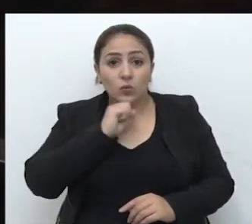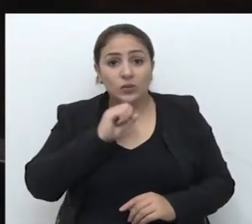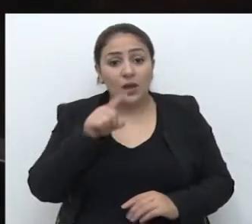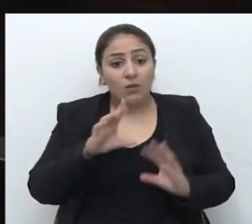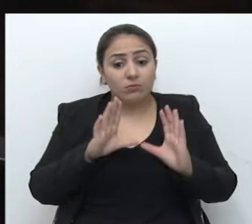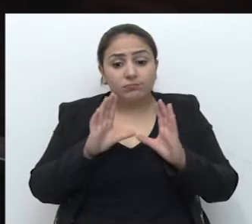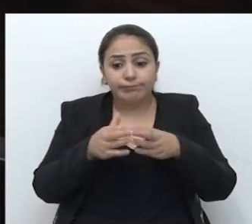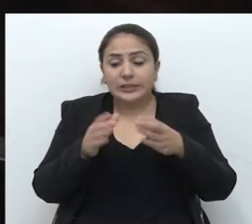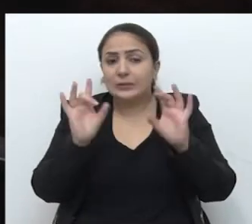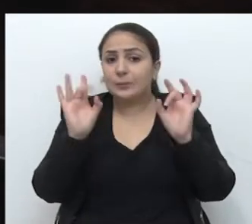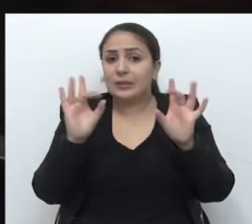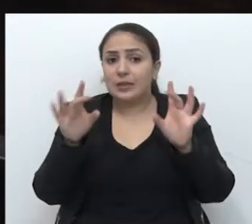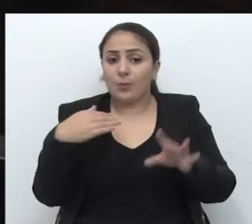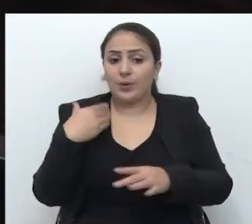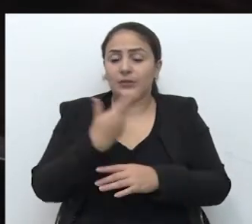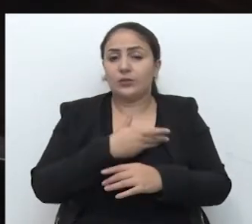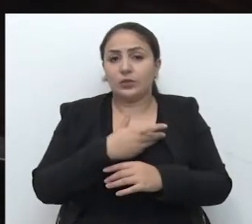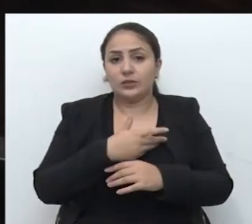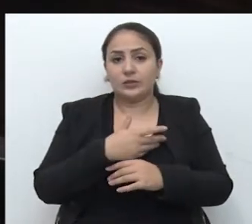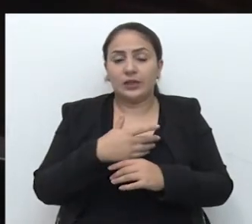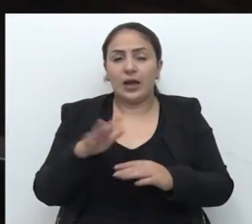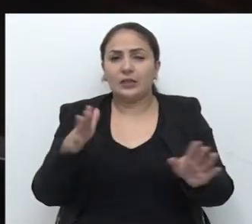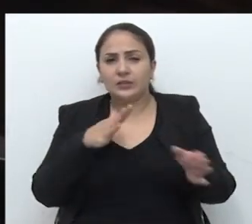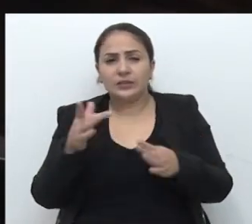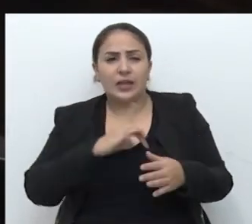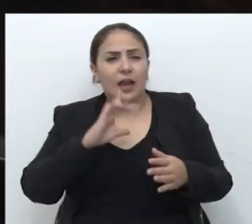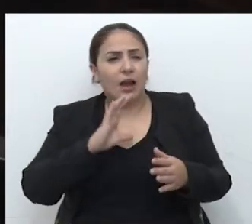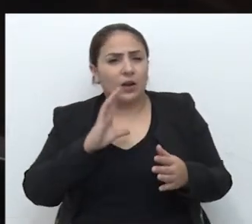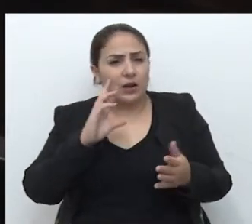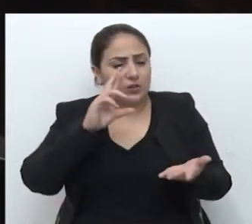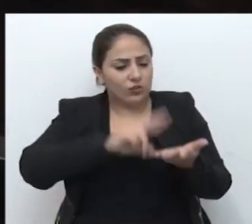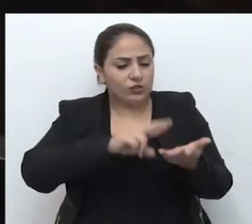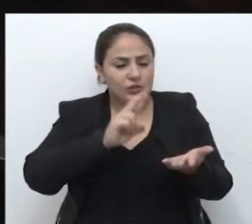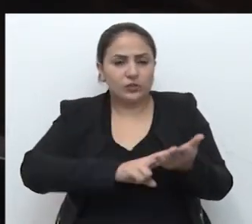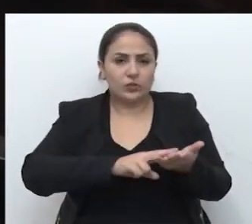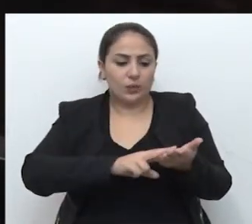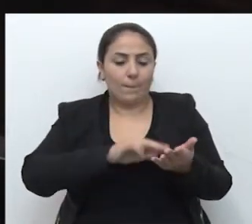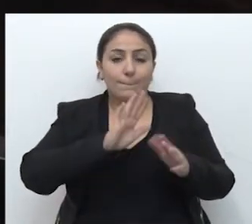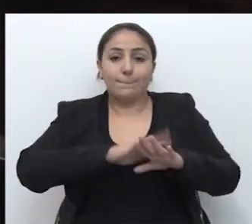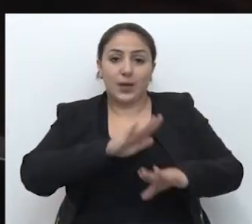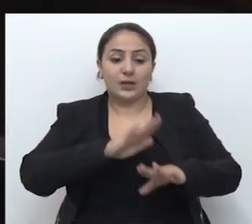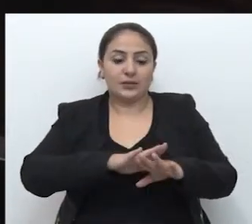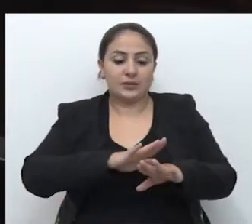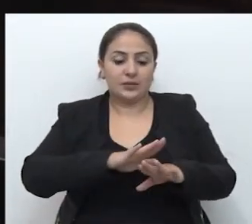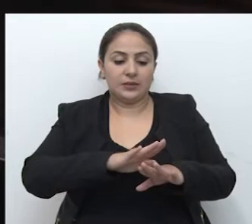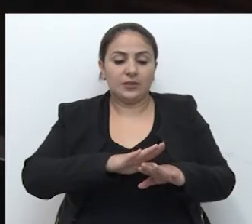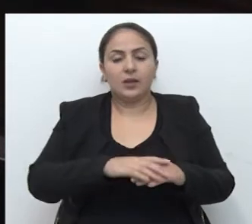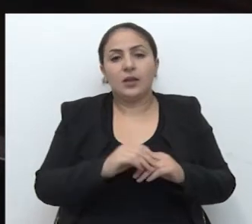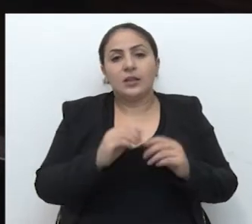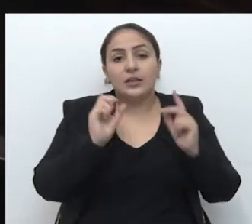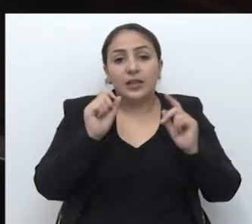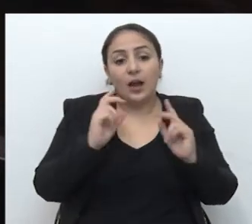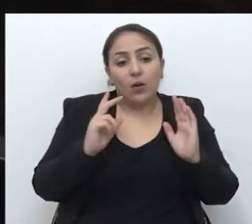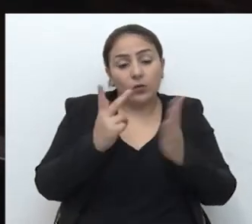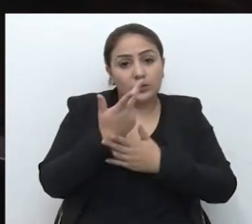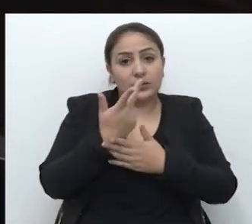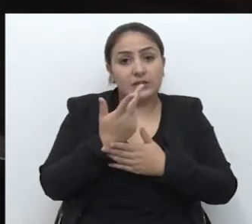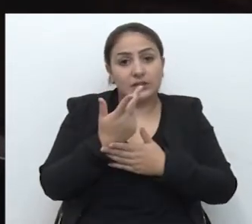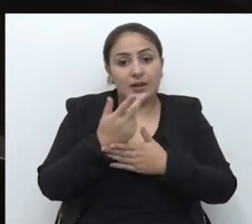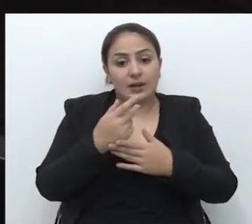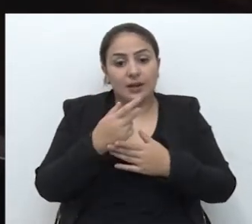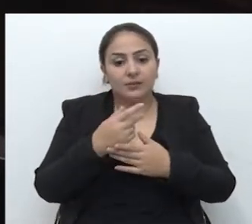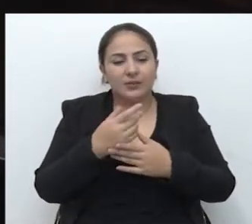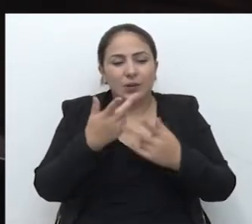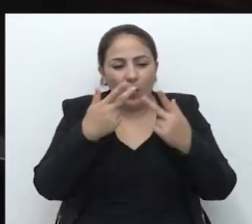Civil, dada a sua condição. E nós temos realmente alguns delitos com maior prevalência, vitimando pessoas